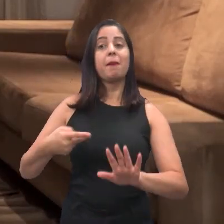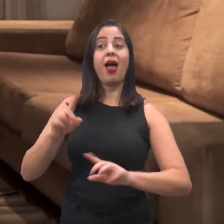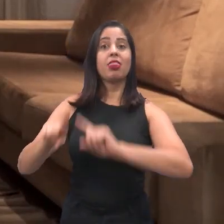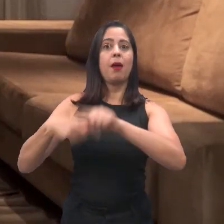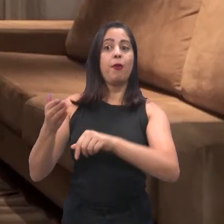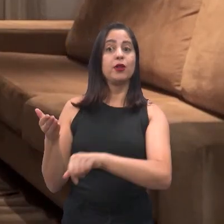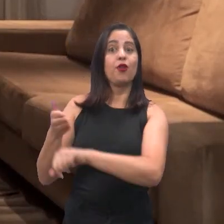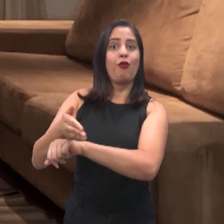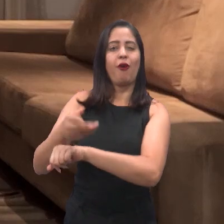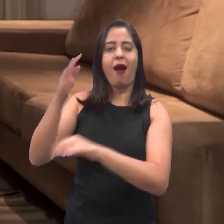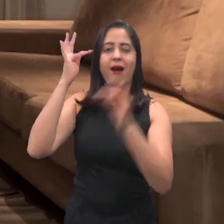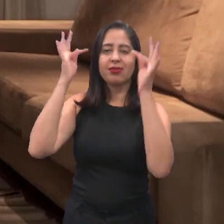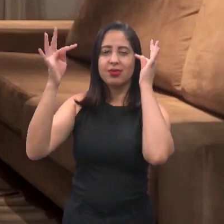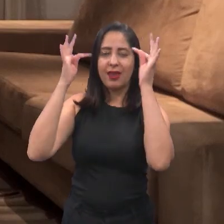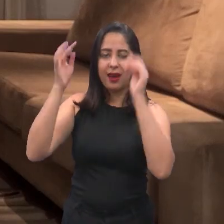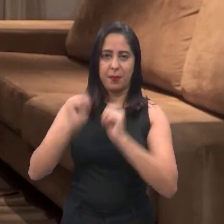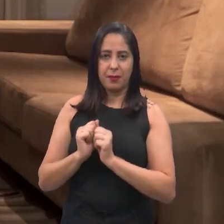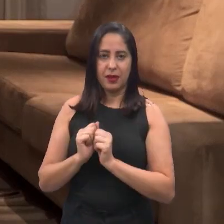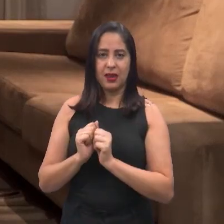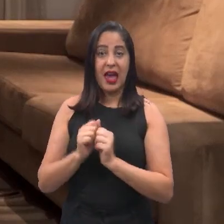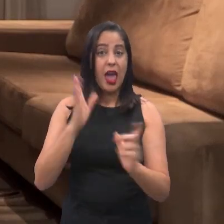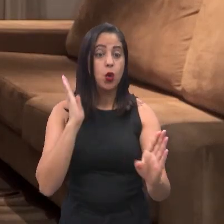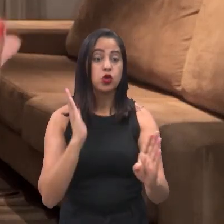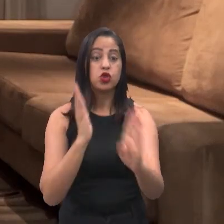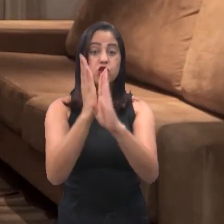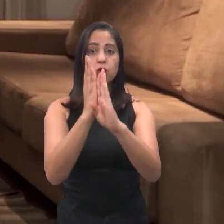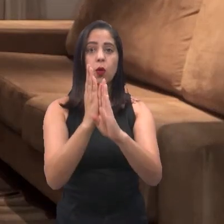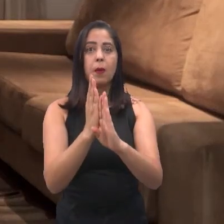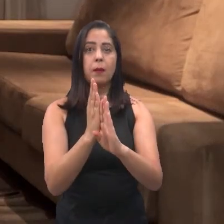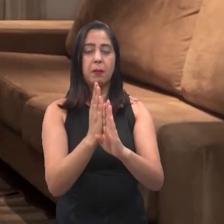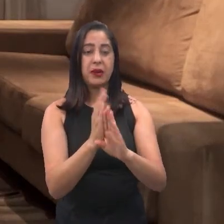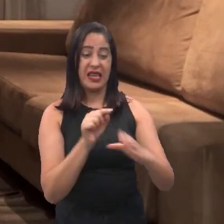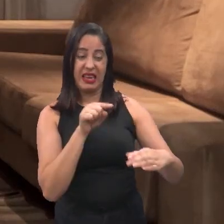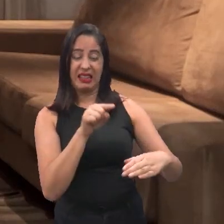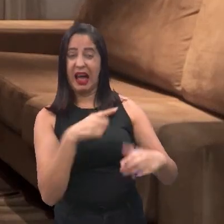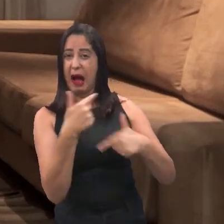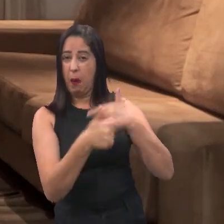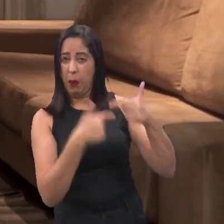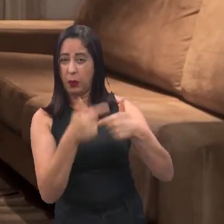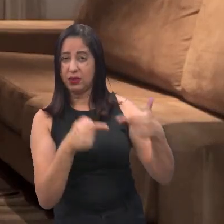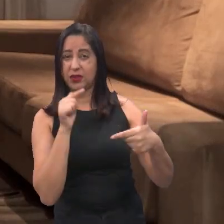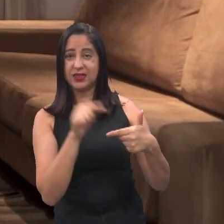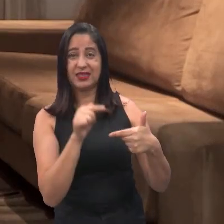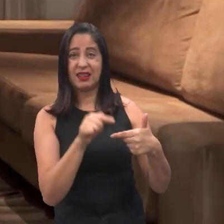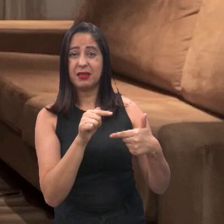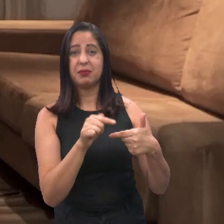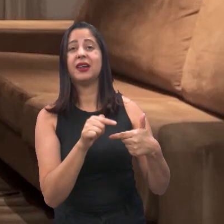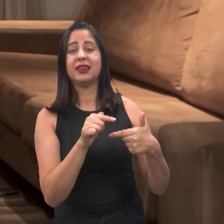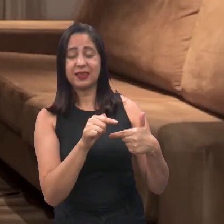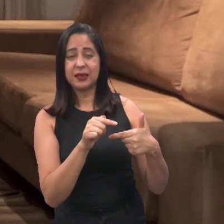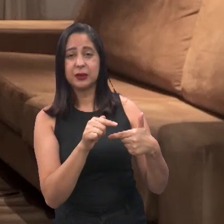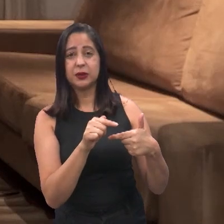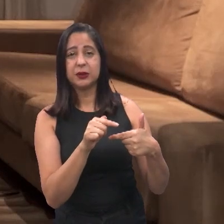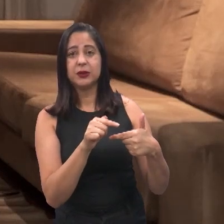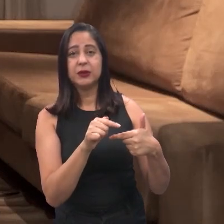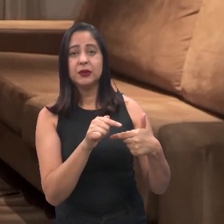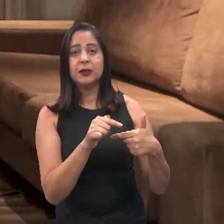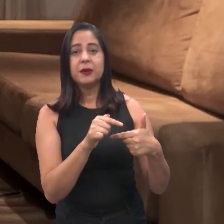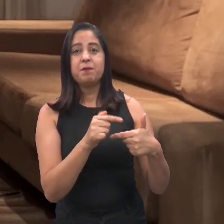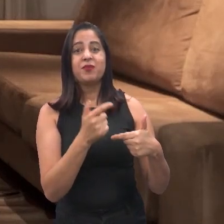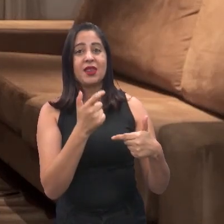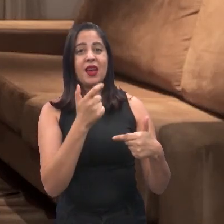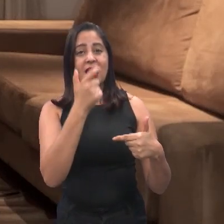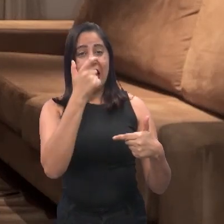terapêutico, que esse trabalho, a raiz disso tudo, desse conflito que eu vivia, era que eu seguia